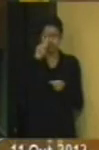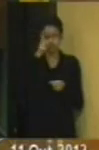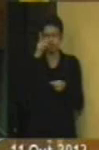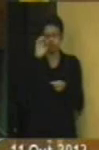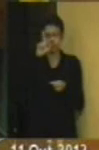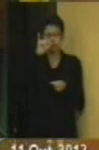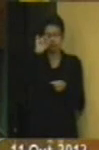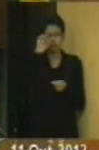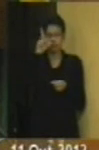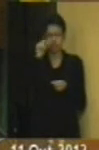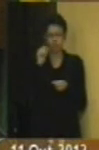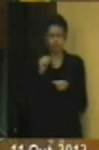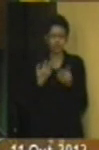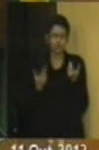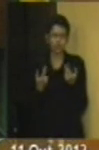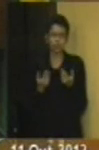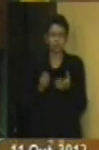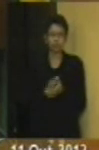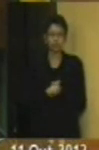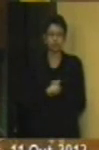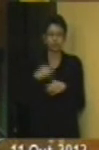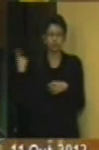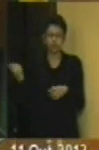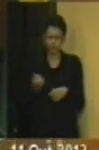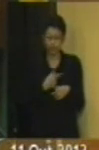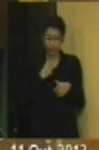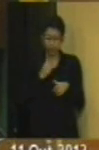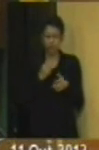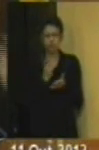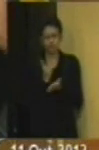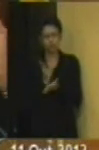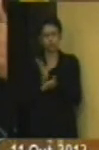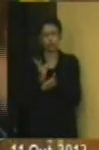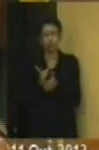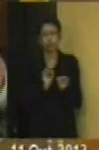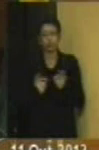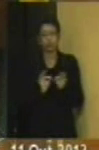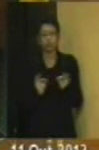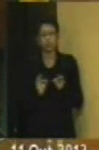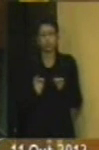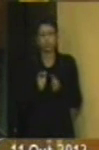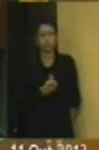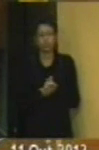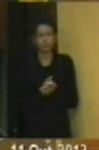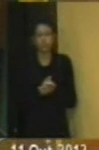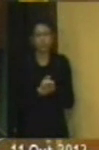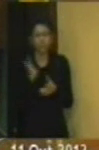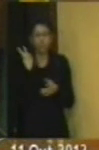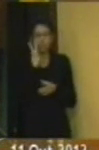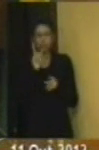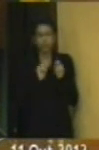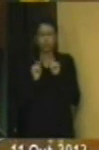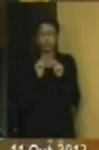sindicato dos metalúrgicos da mesma origem e nós vamos tocar o nosso projeto mas aí a gente se depara aqui